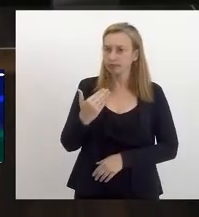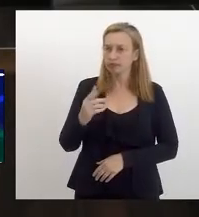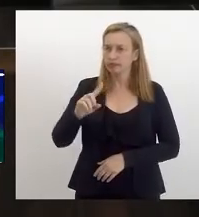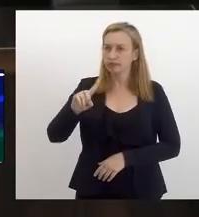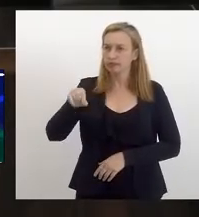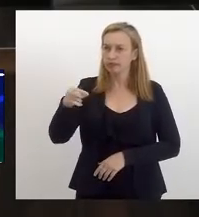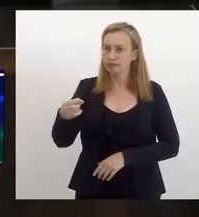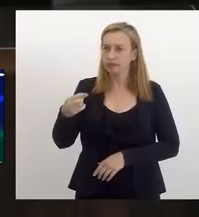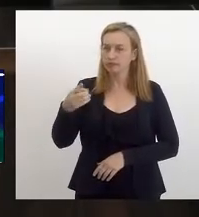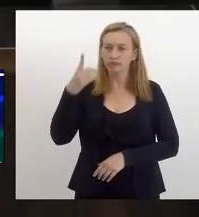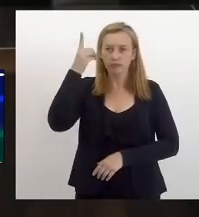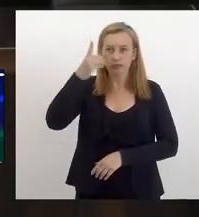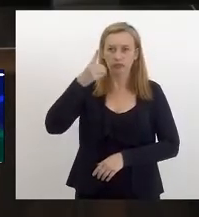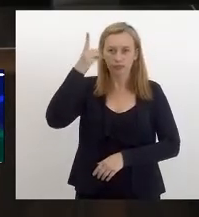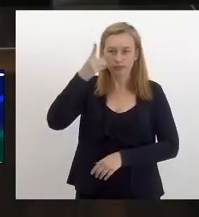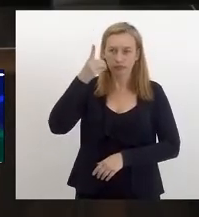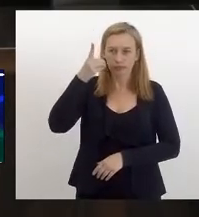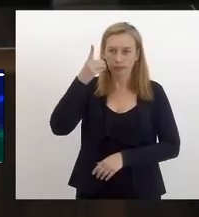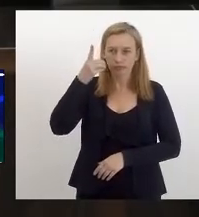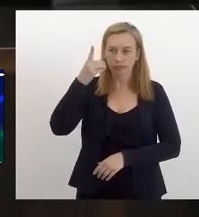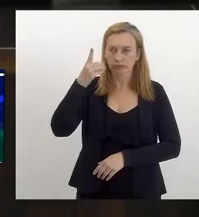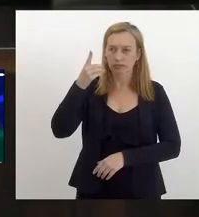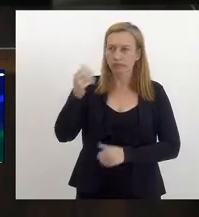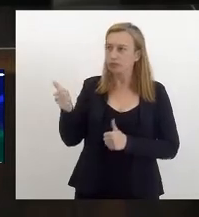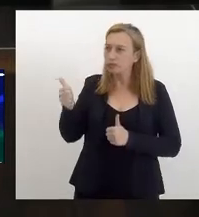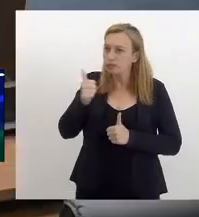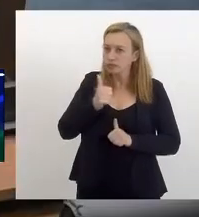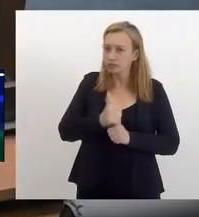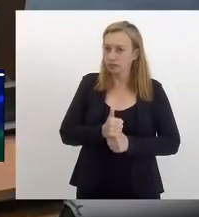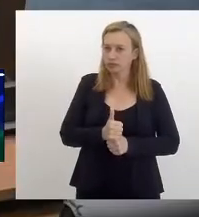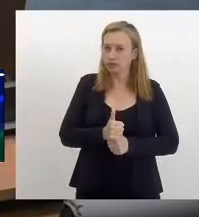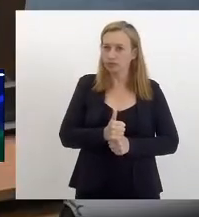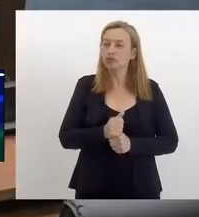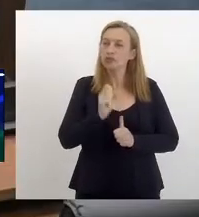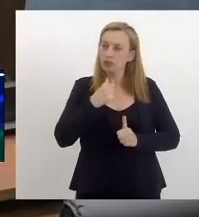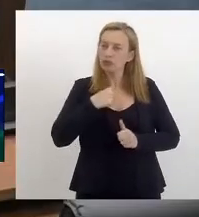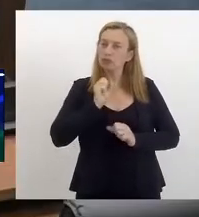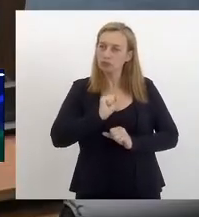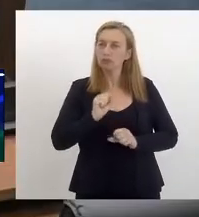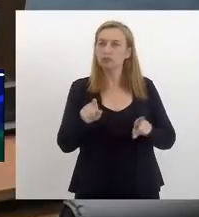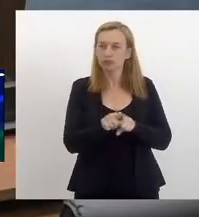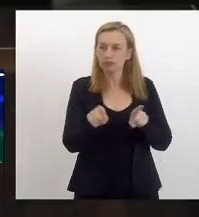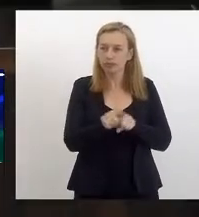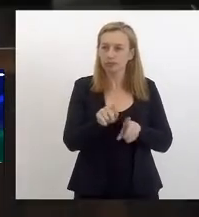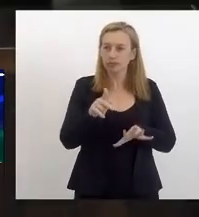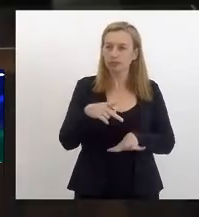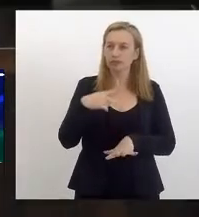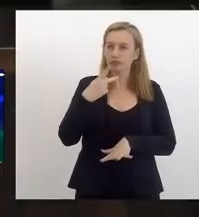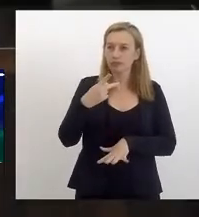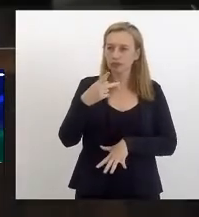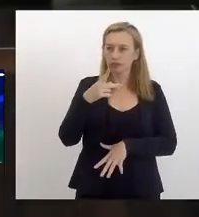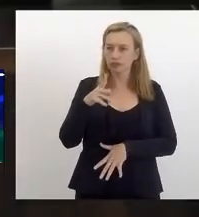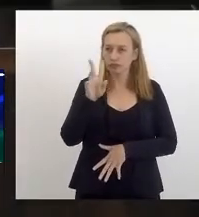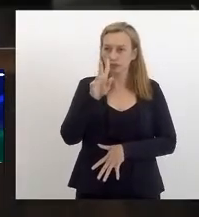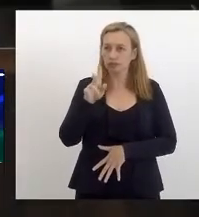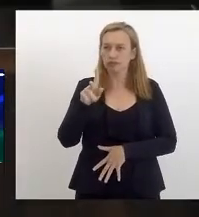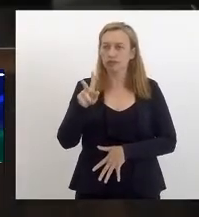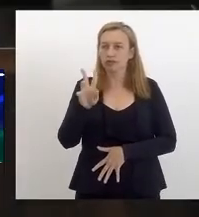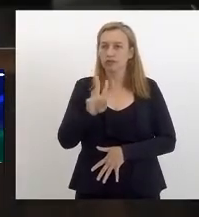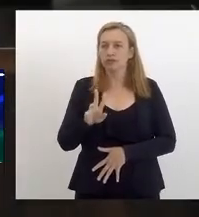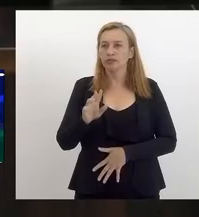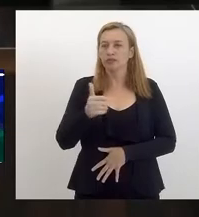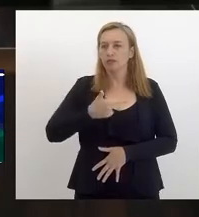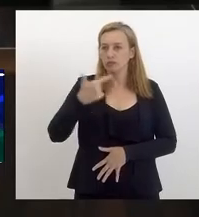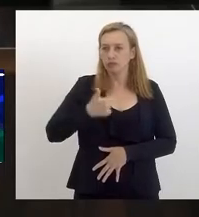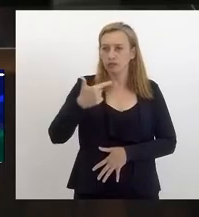excelência' Deputado a fineza de após a sua intervenção assumir a presidência dos trabalhos para que eu possa fazer em seguida os da palavra que já que são